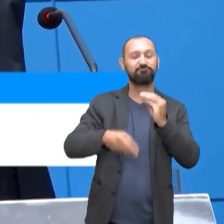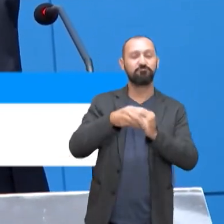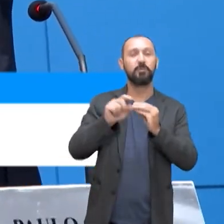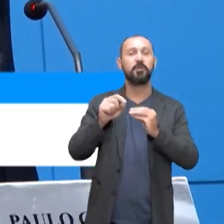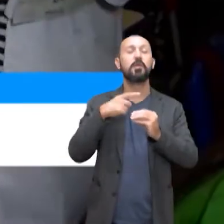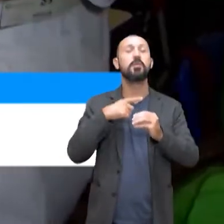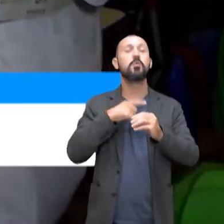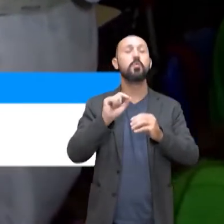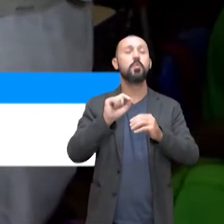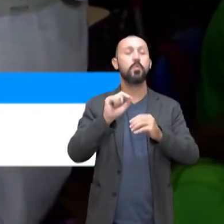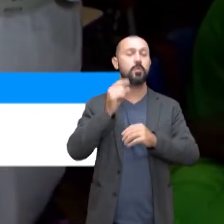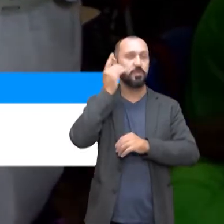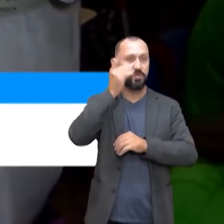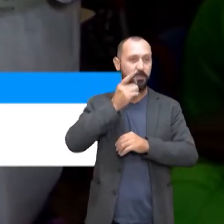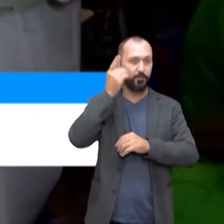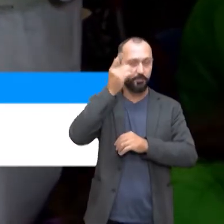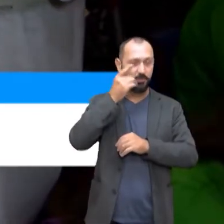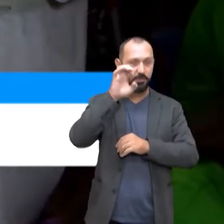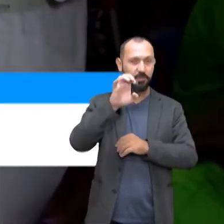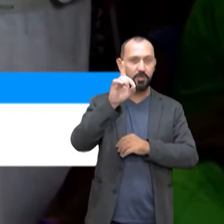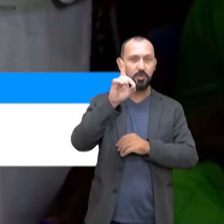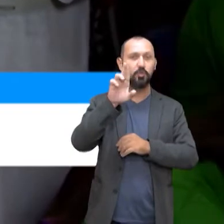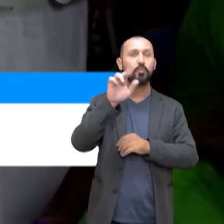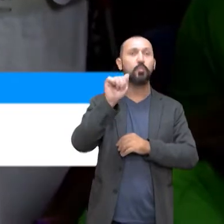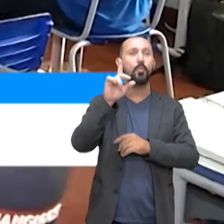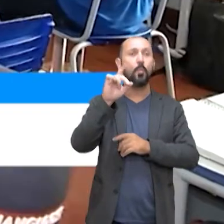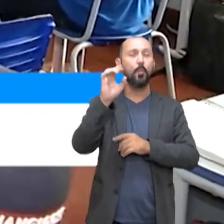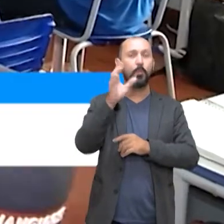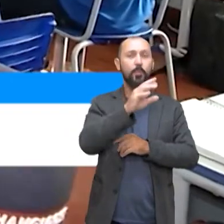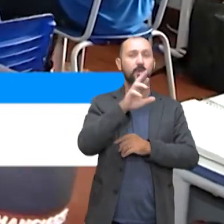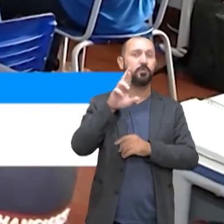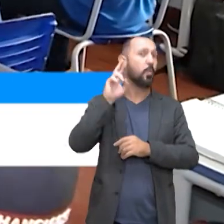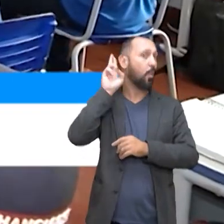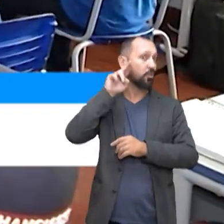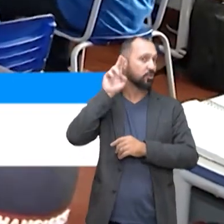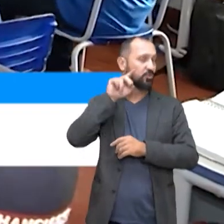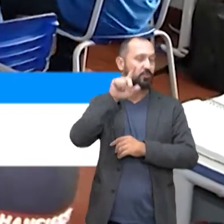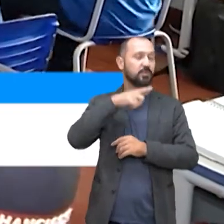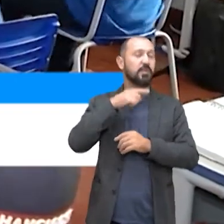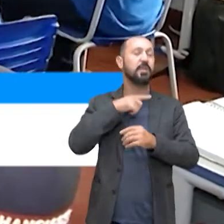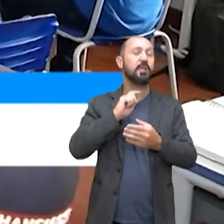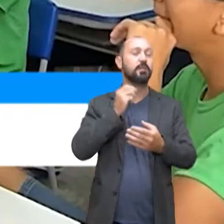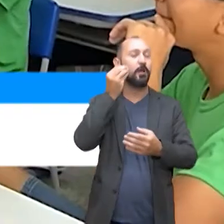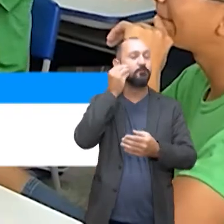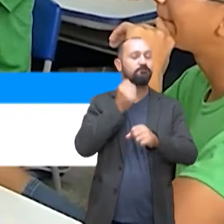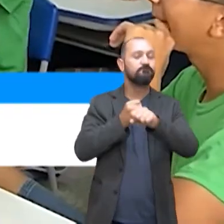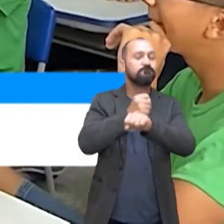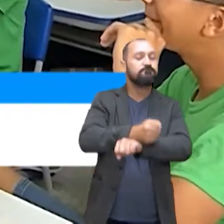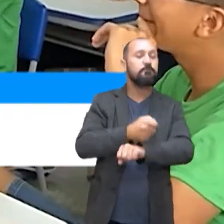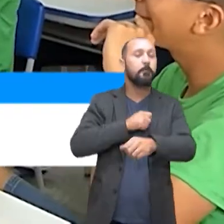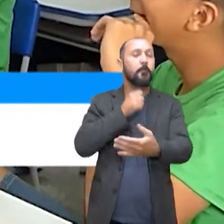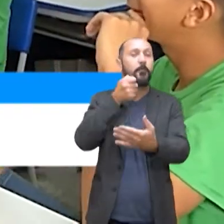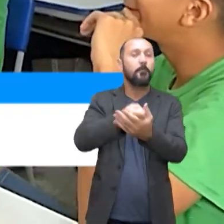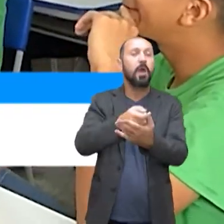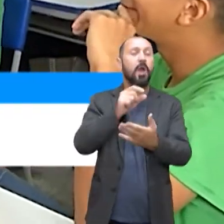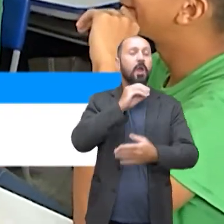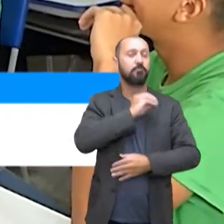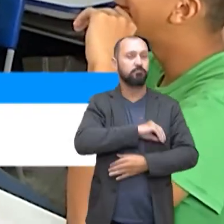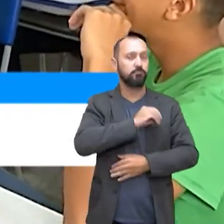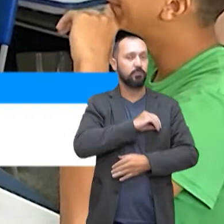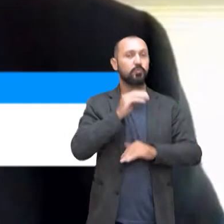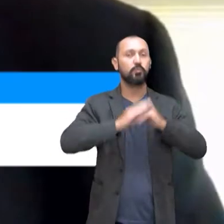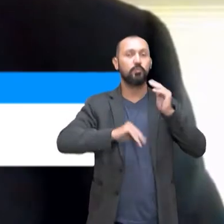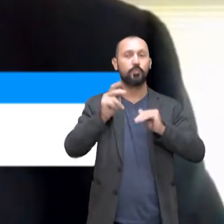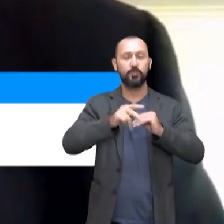Eduardo Rocha, tem articulado para que a folha suplementar seja feita para colocar em dia os rendimentos dos